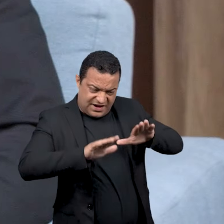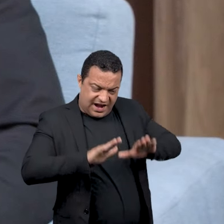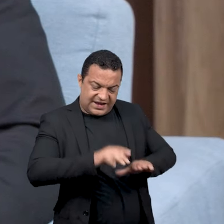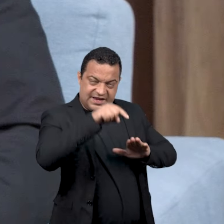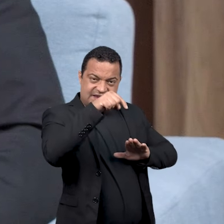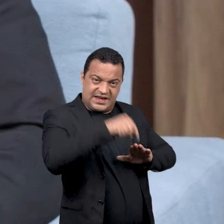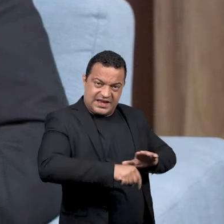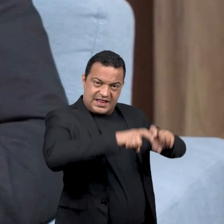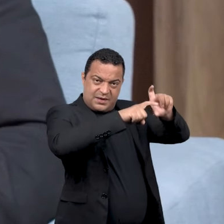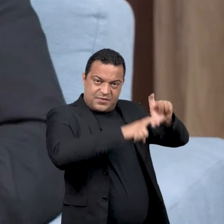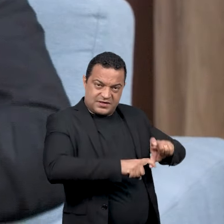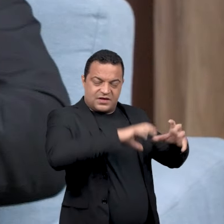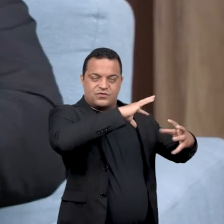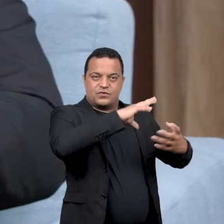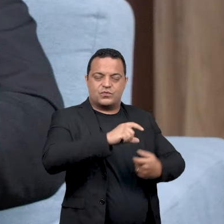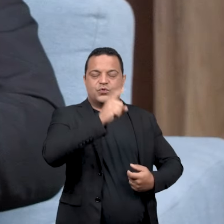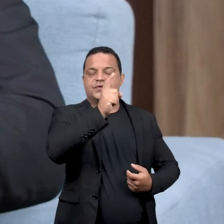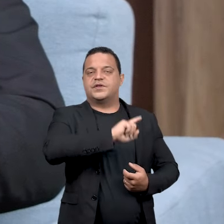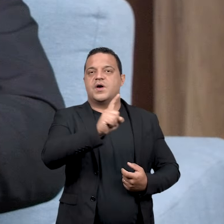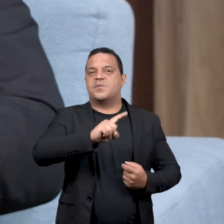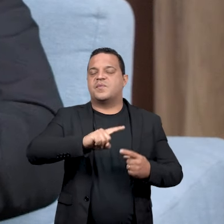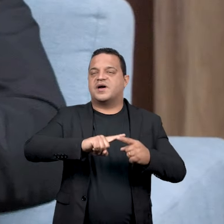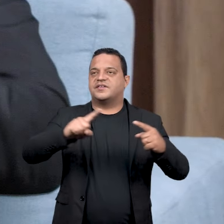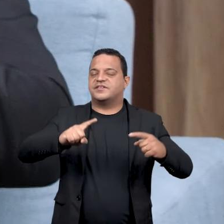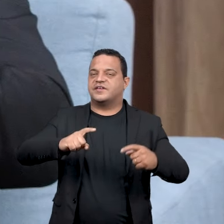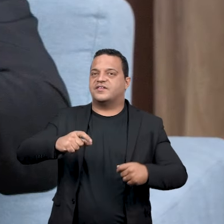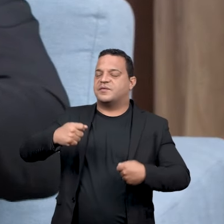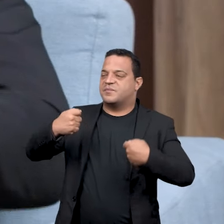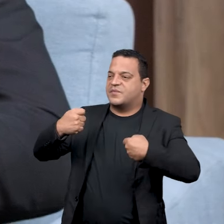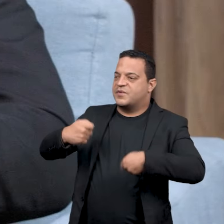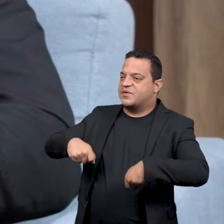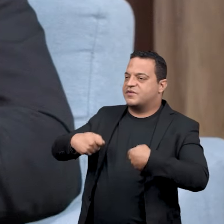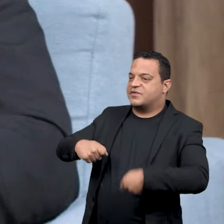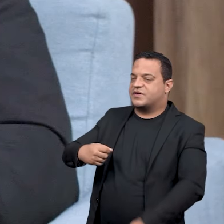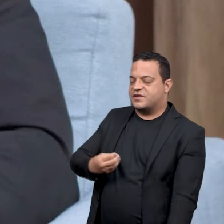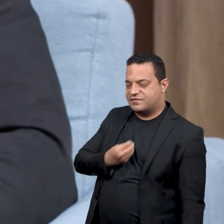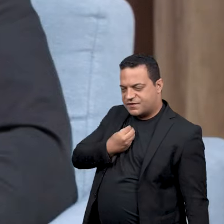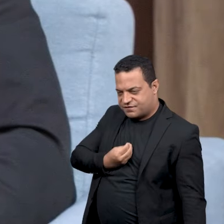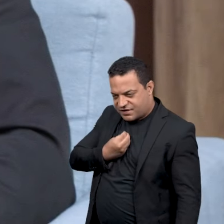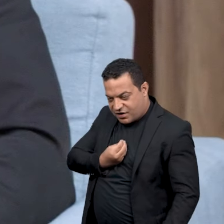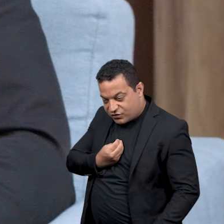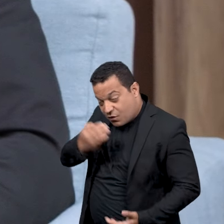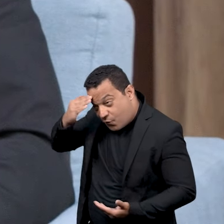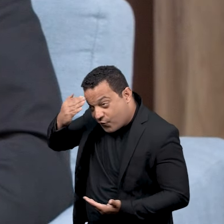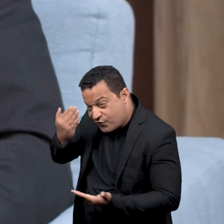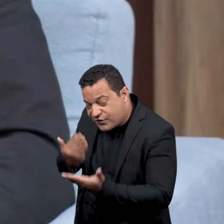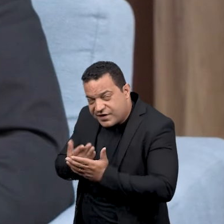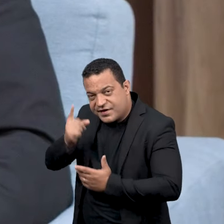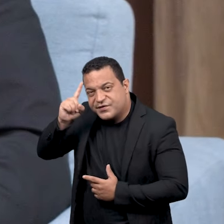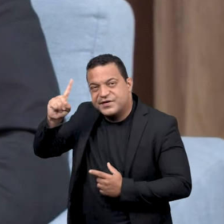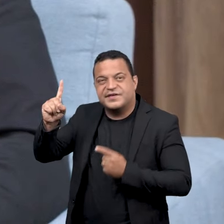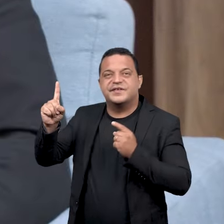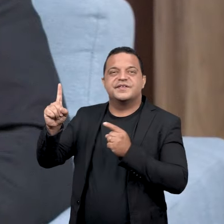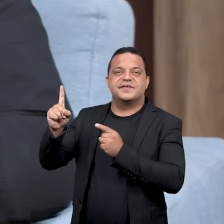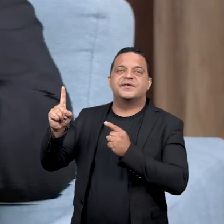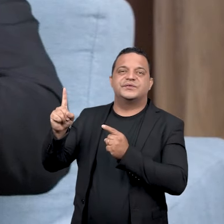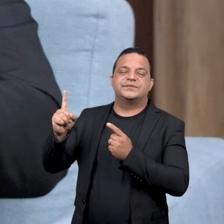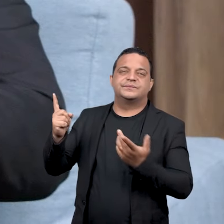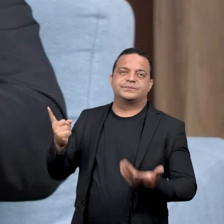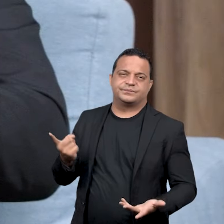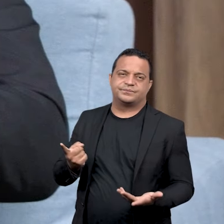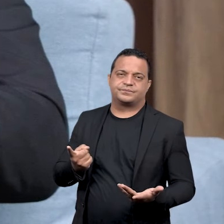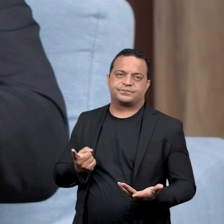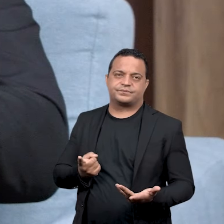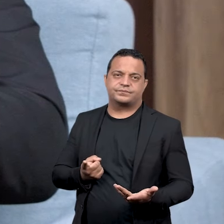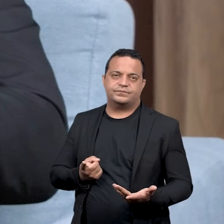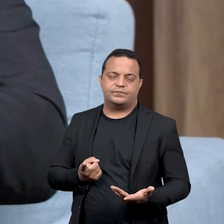nós não estamos vivendo dele, nós vivemos da profundidade, daquilo que vem da parte do Senhor. E o